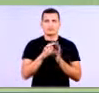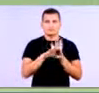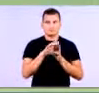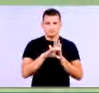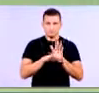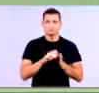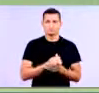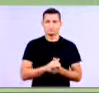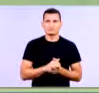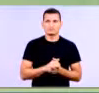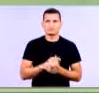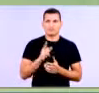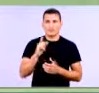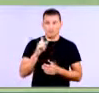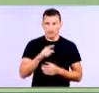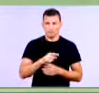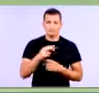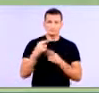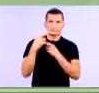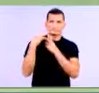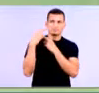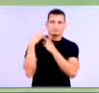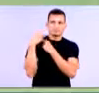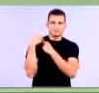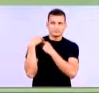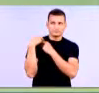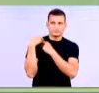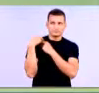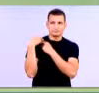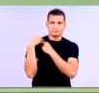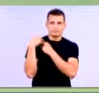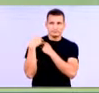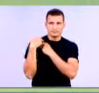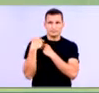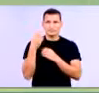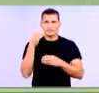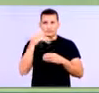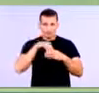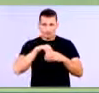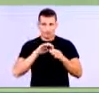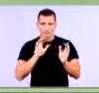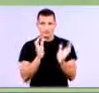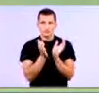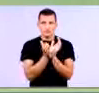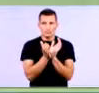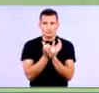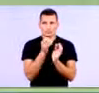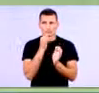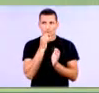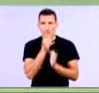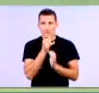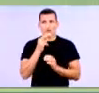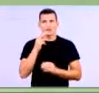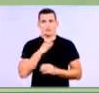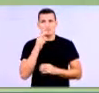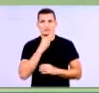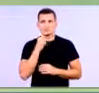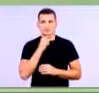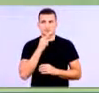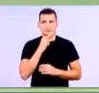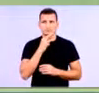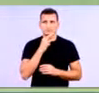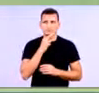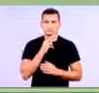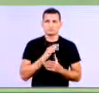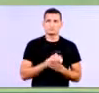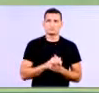a definição das responsabilidades em uma organização em caso de emergência. Dessa